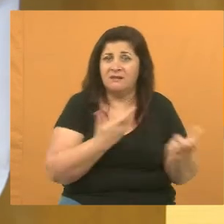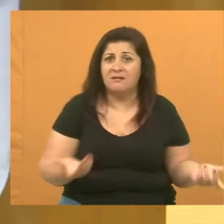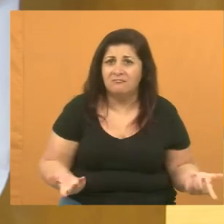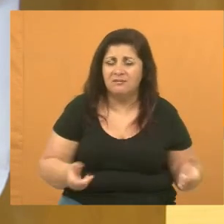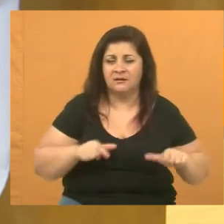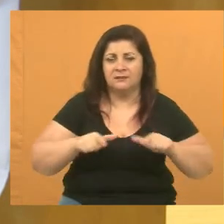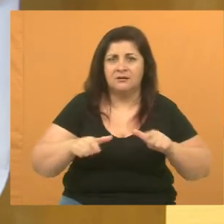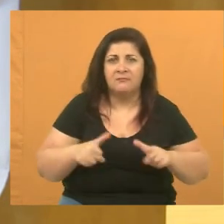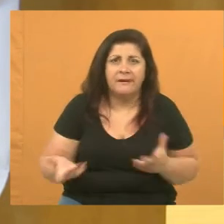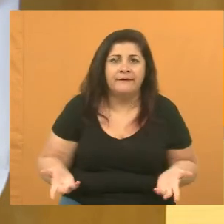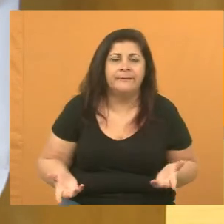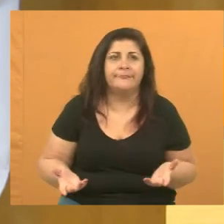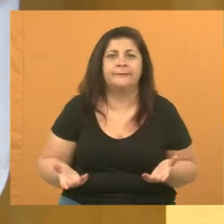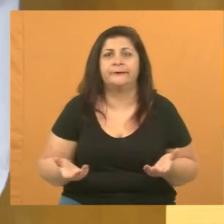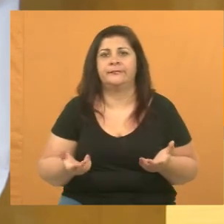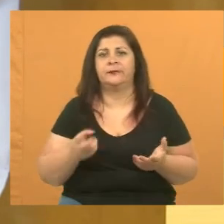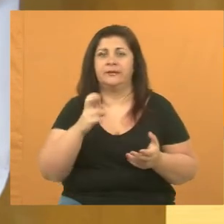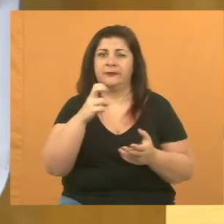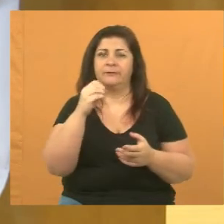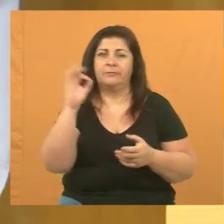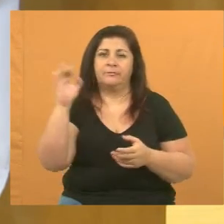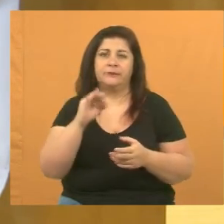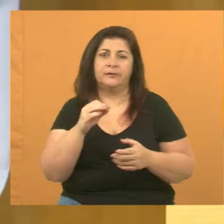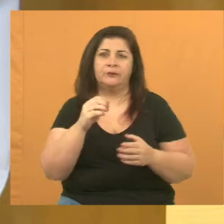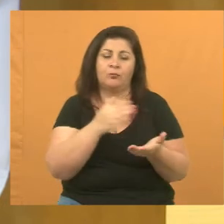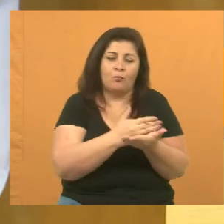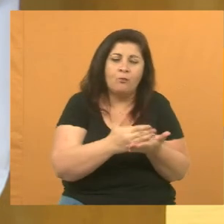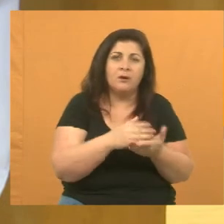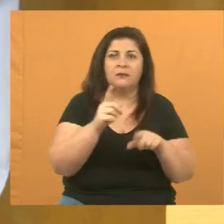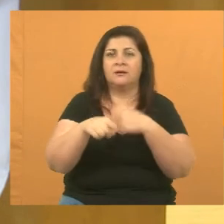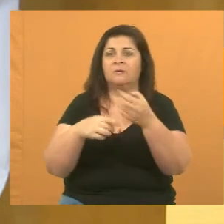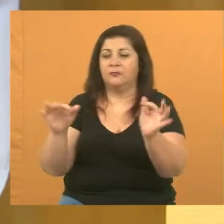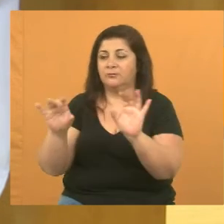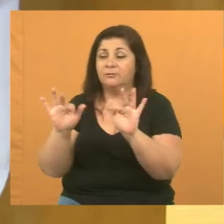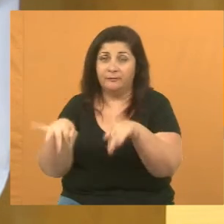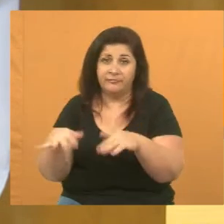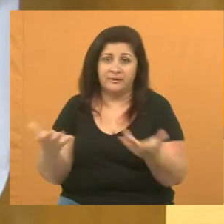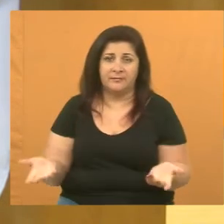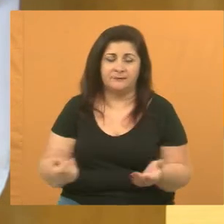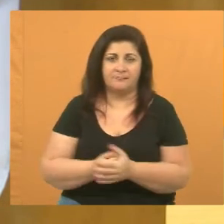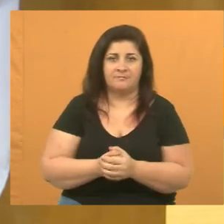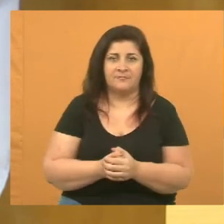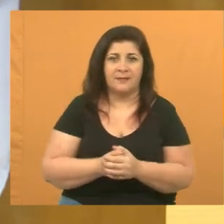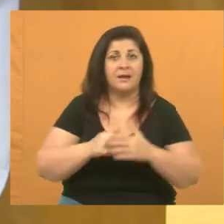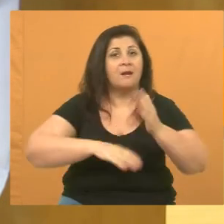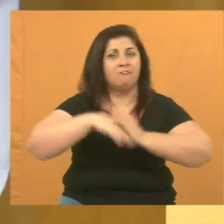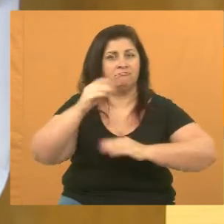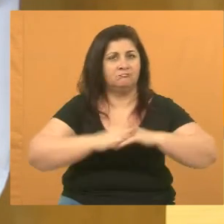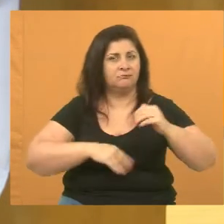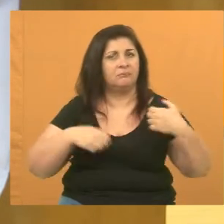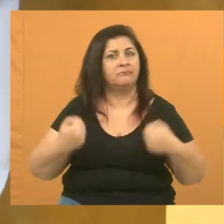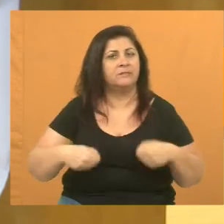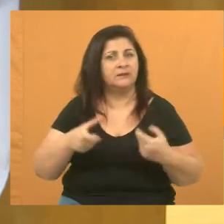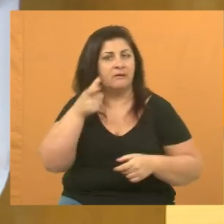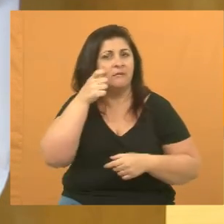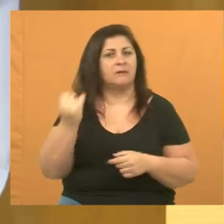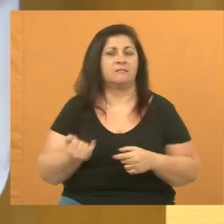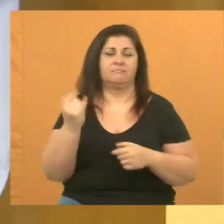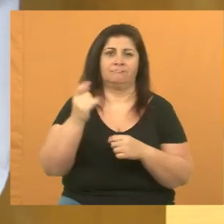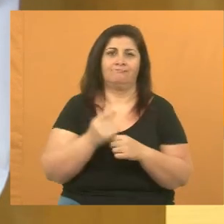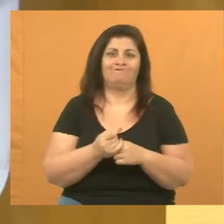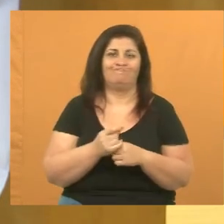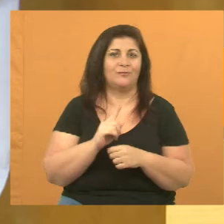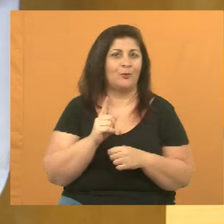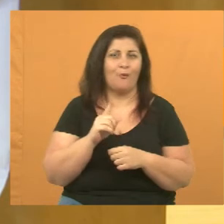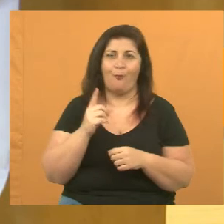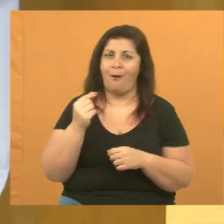ou 50% no começo, depois quando termina. De qualquer forma, a mão de obra tem que ser valorizada e não é